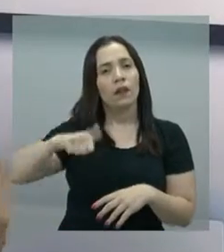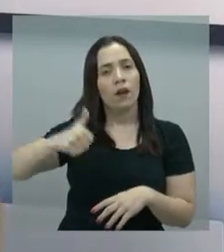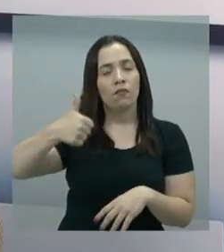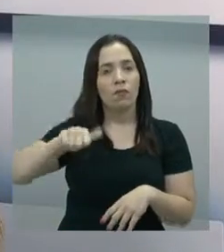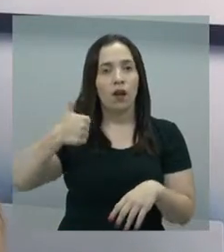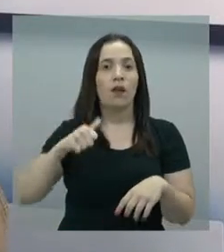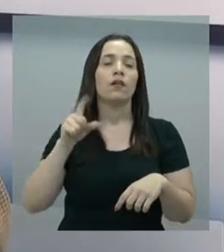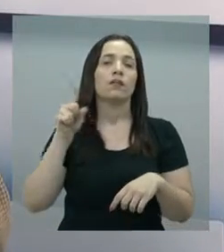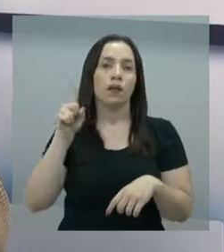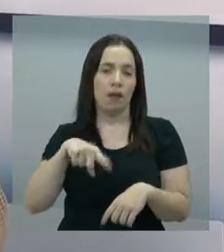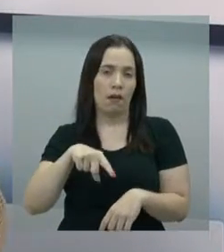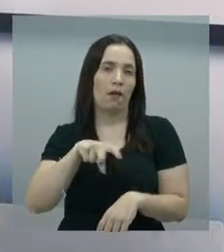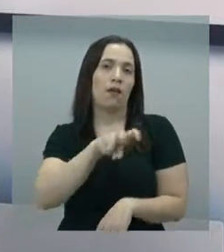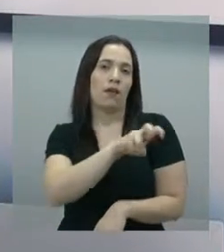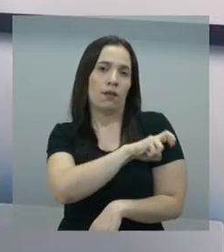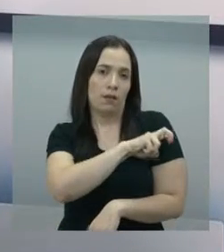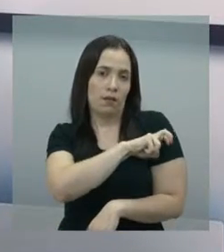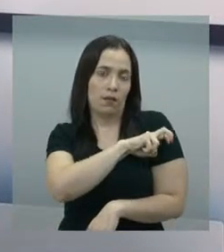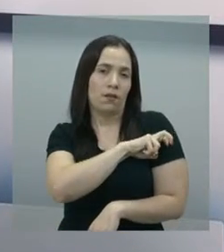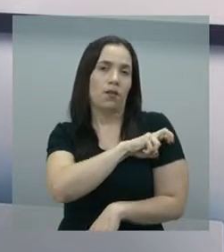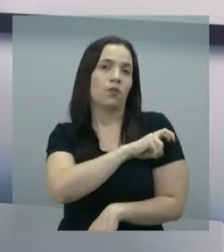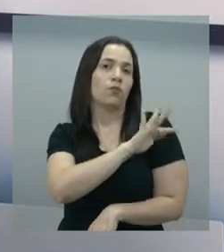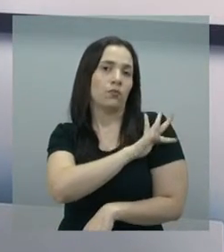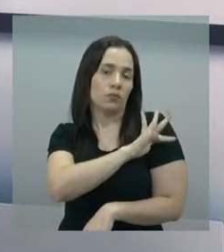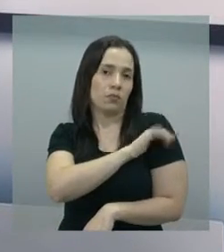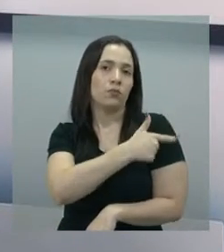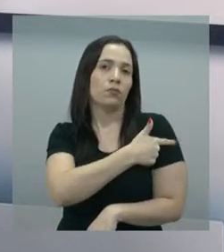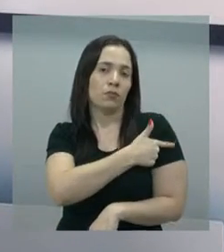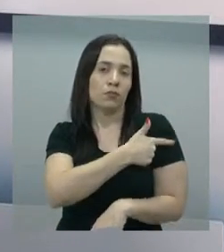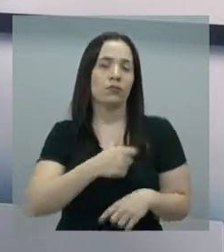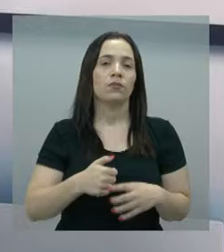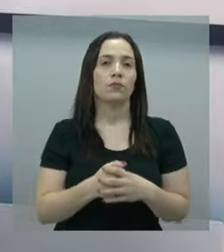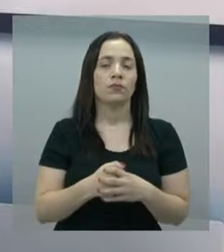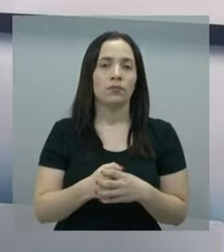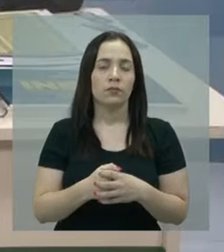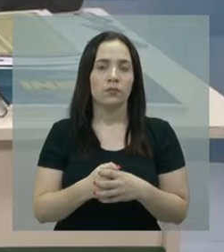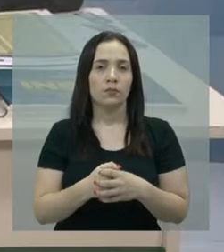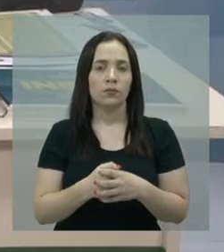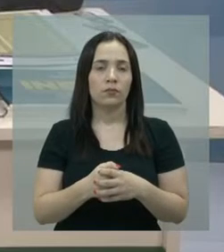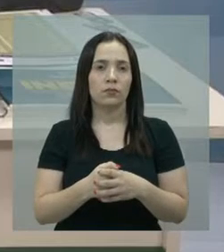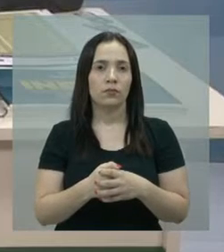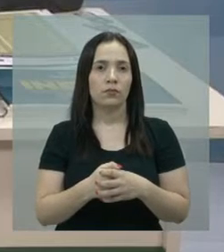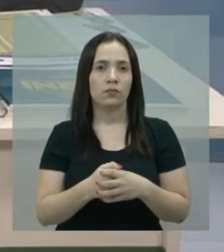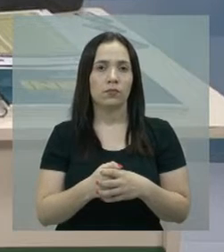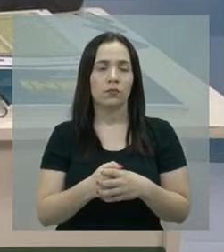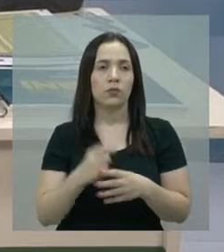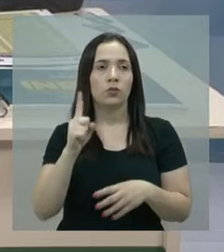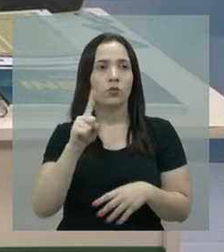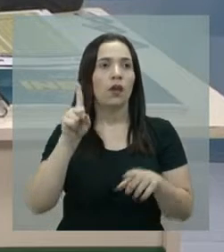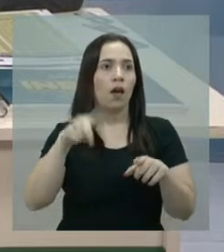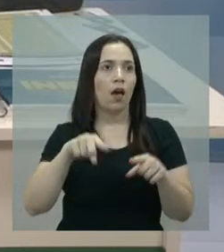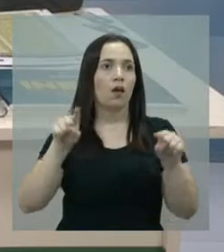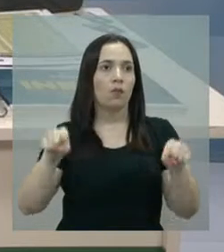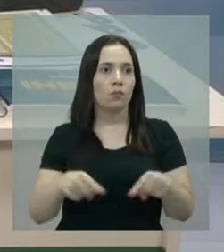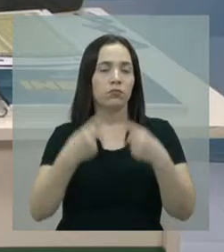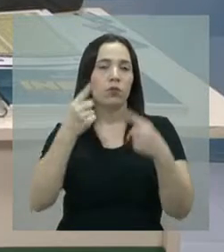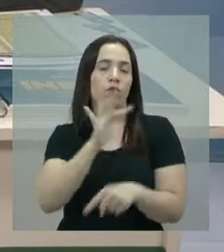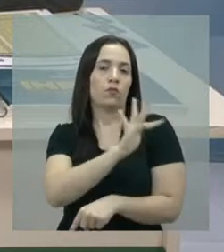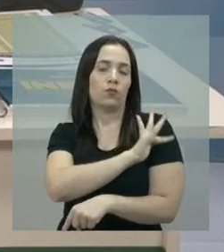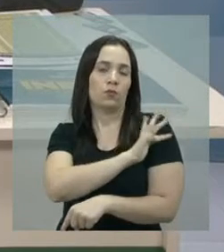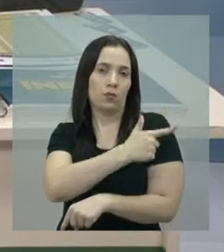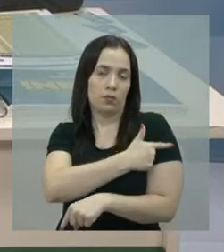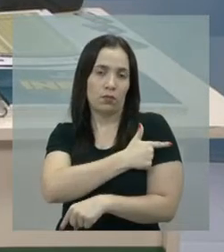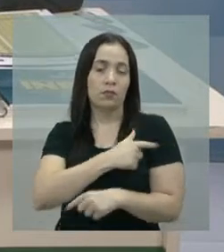à 4ª série. 5º ano. E o a 4ª série até o 5º ano, né? Até o 5º ano, que é o ensino fundamental.